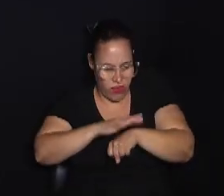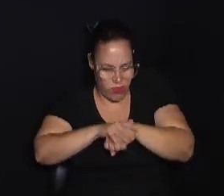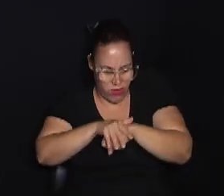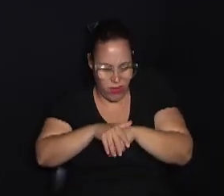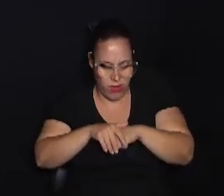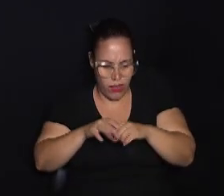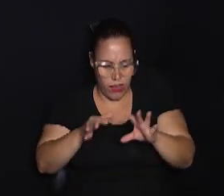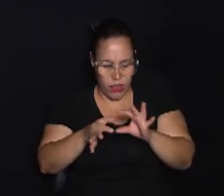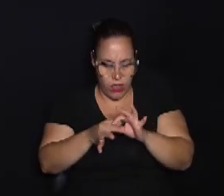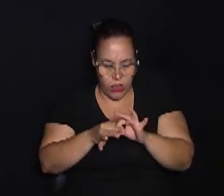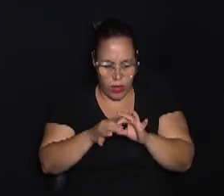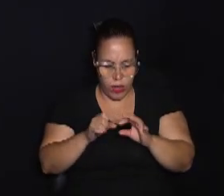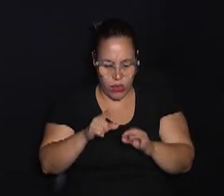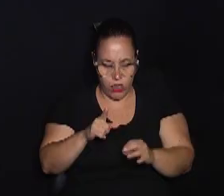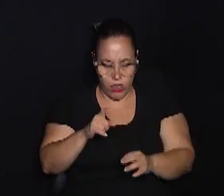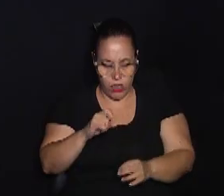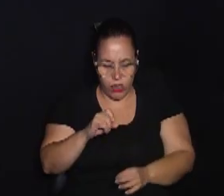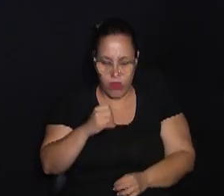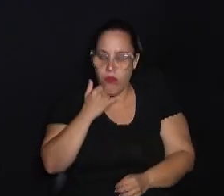integral.